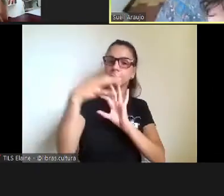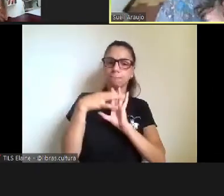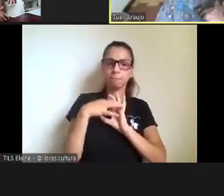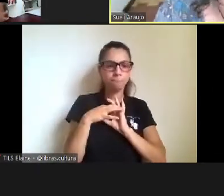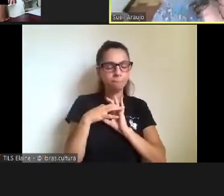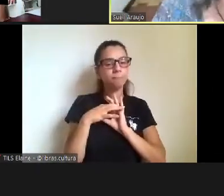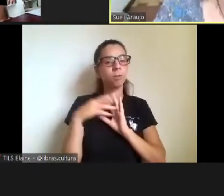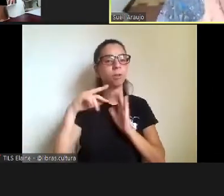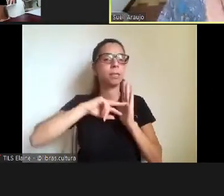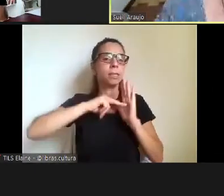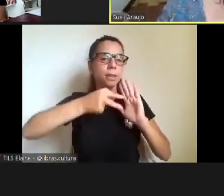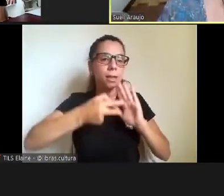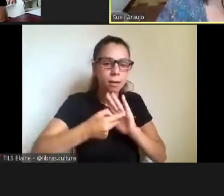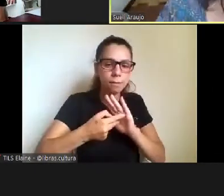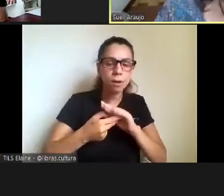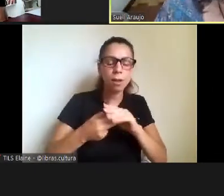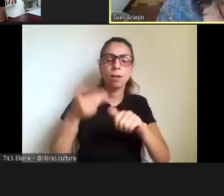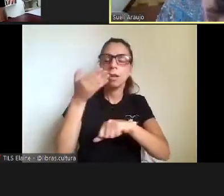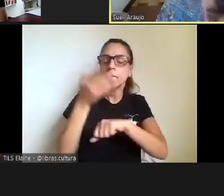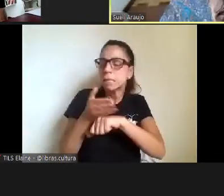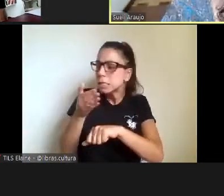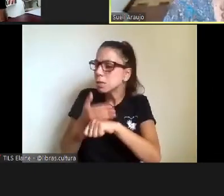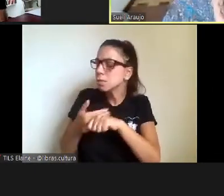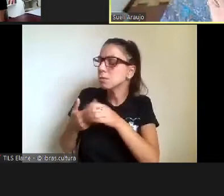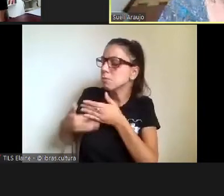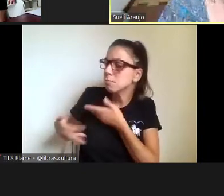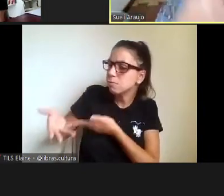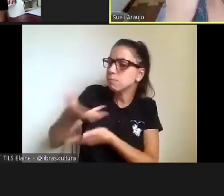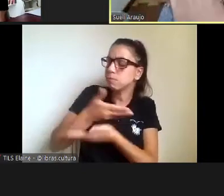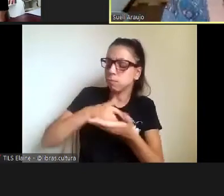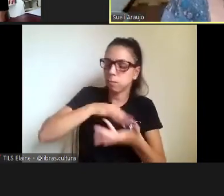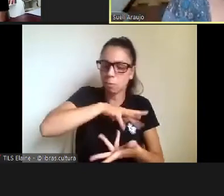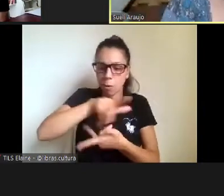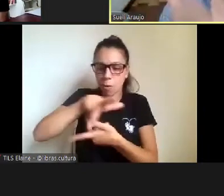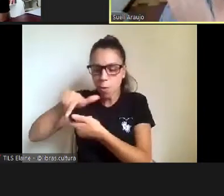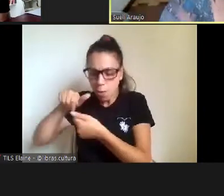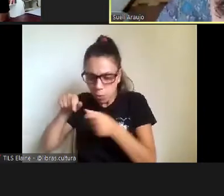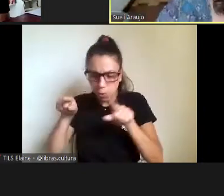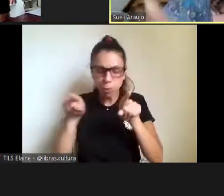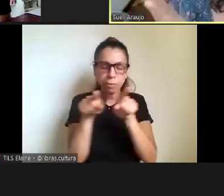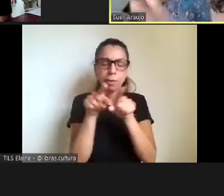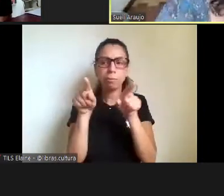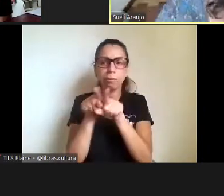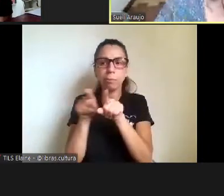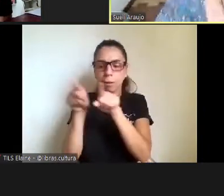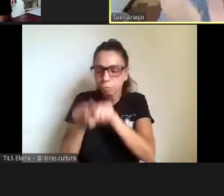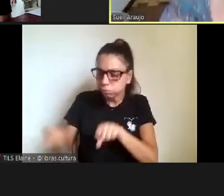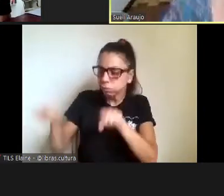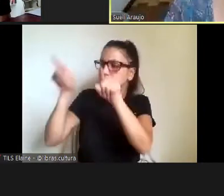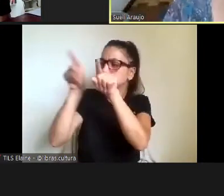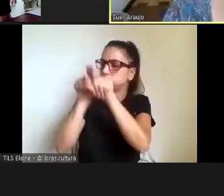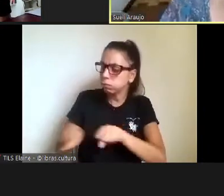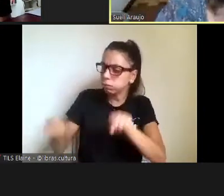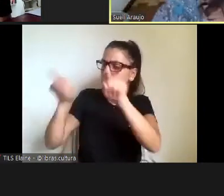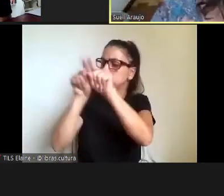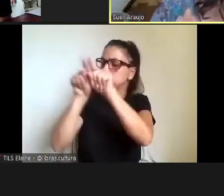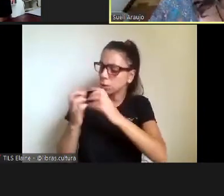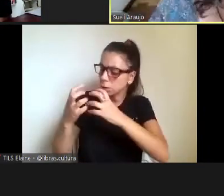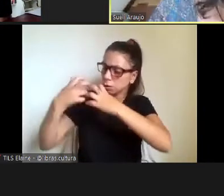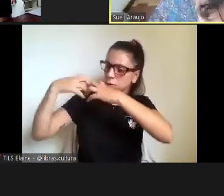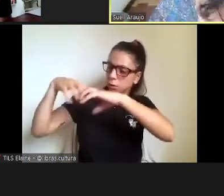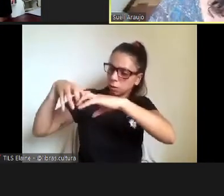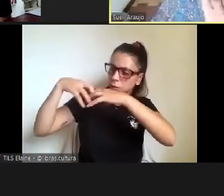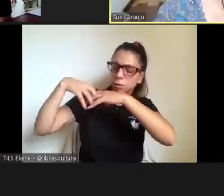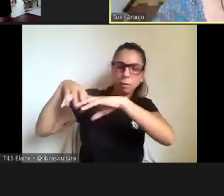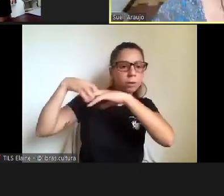significa ensaiar mundos, repensar mundos, cravar no tempo e no espaço as fissuras